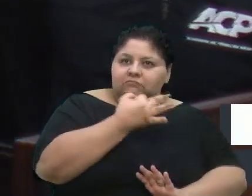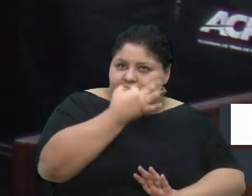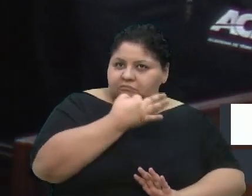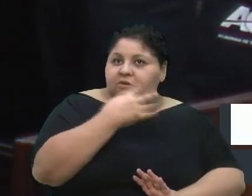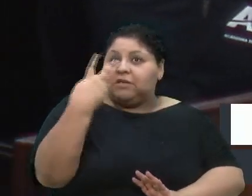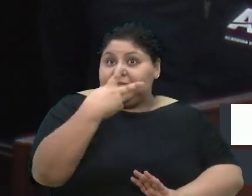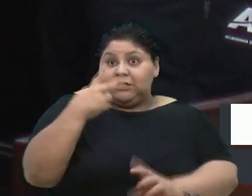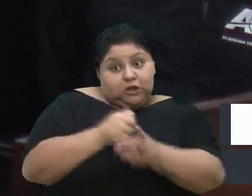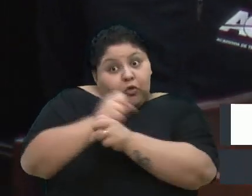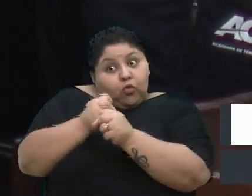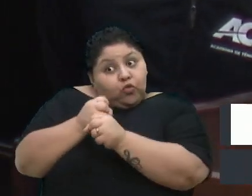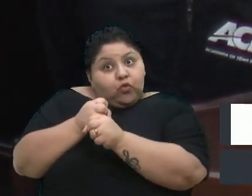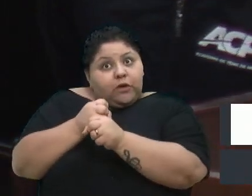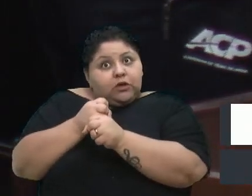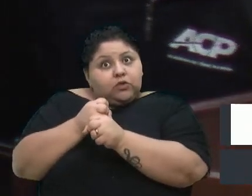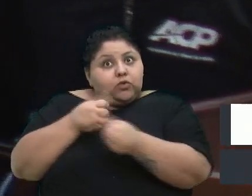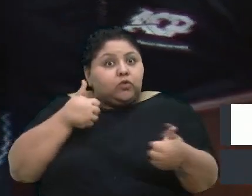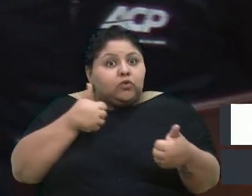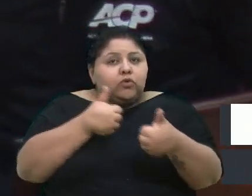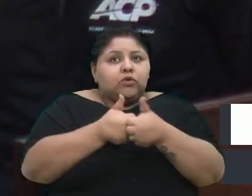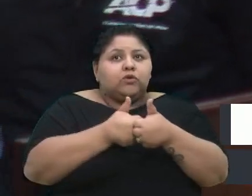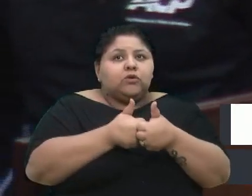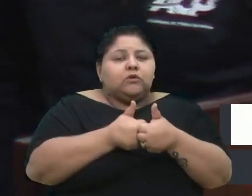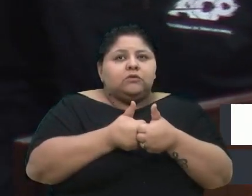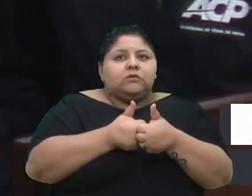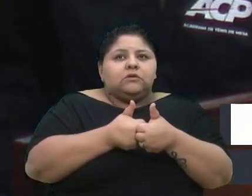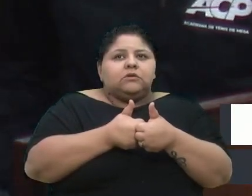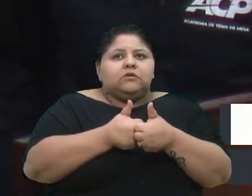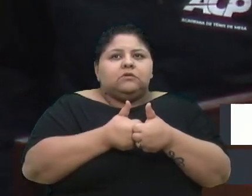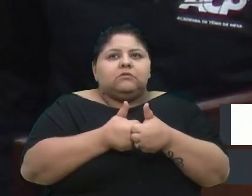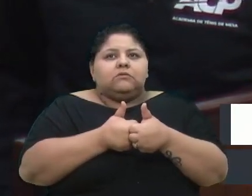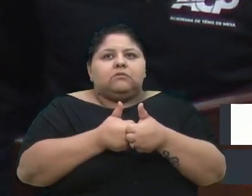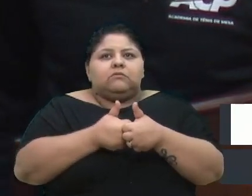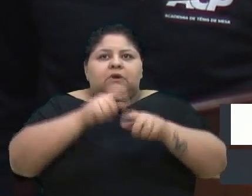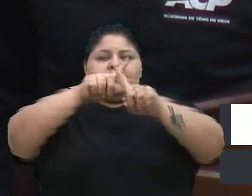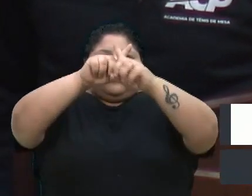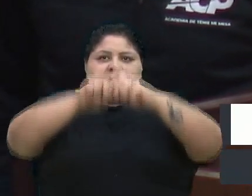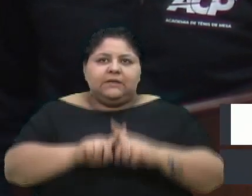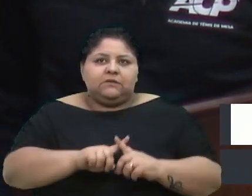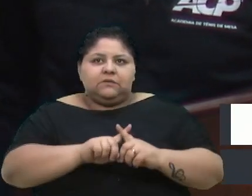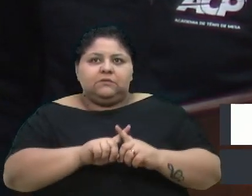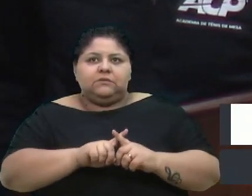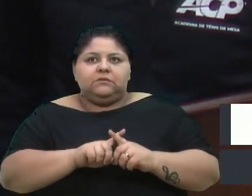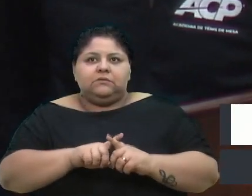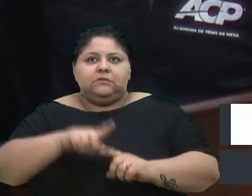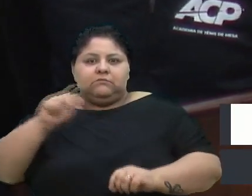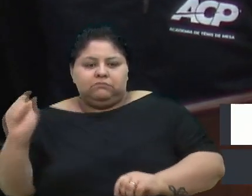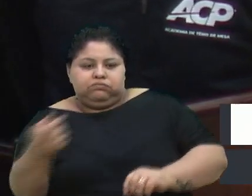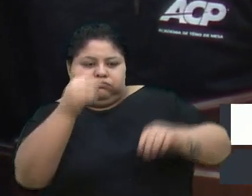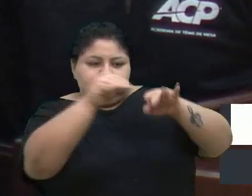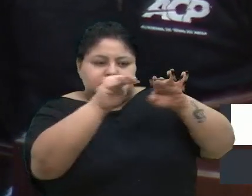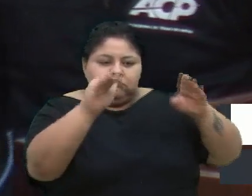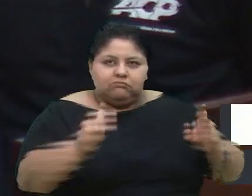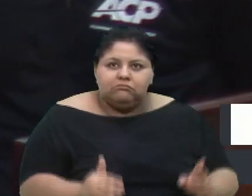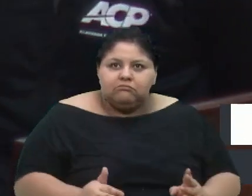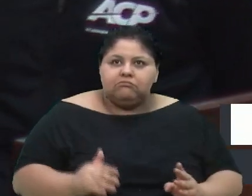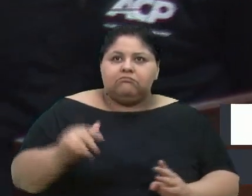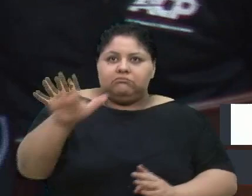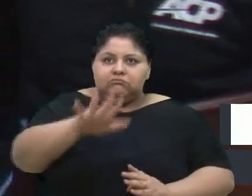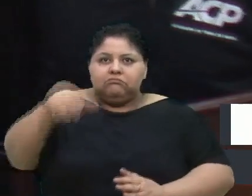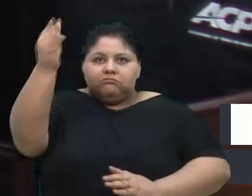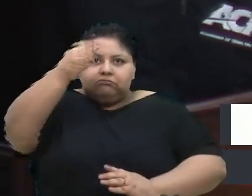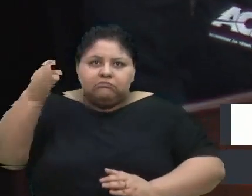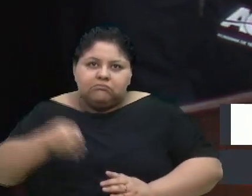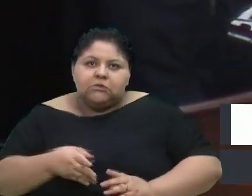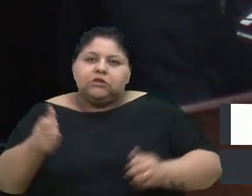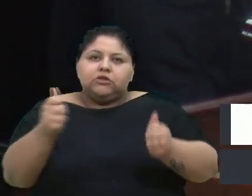2º ano consecutivo, um Challenge Plus de tênis de mesa. É um campeonato nacional. Nós vamos estar com